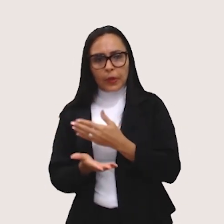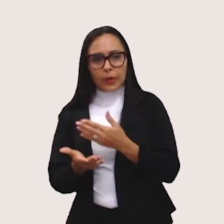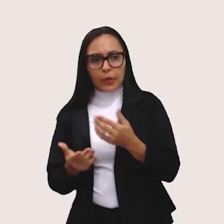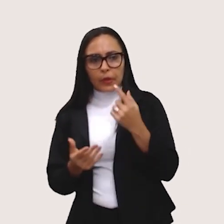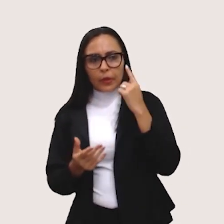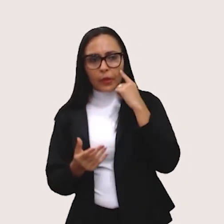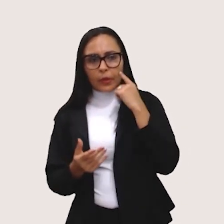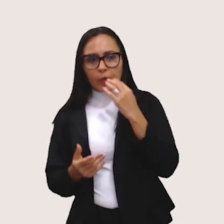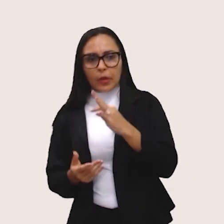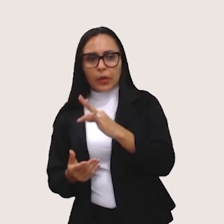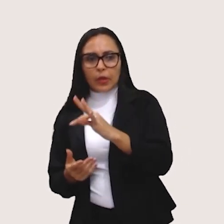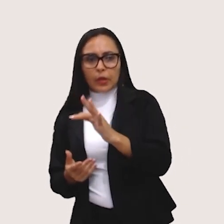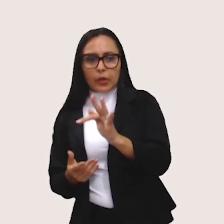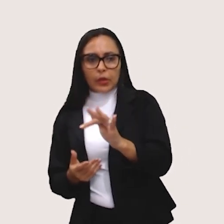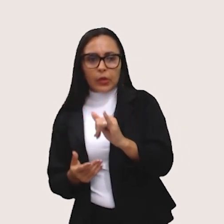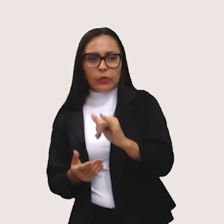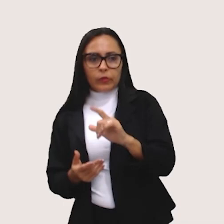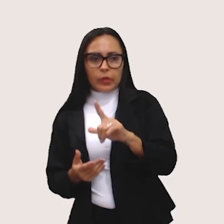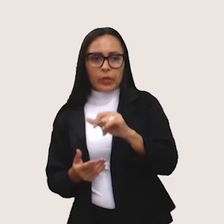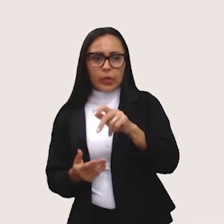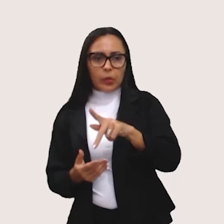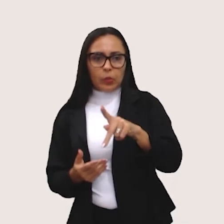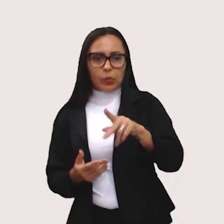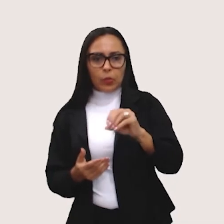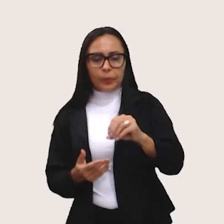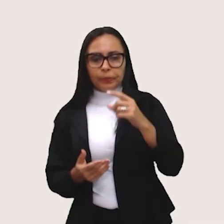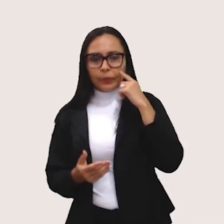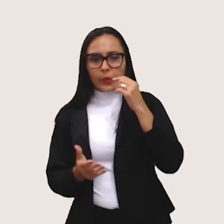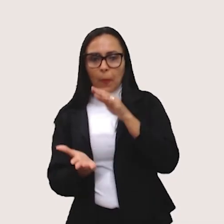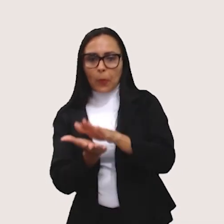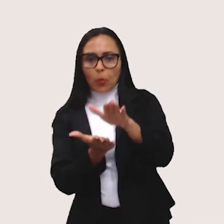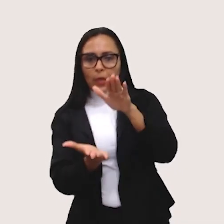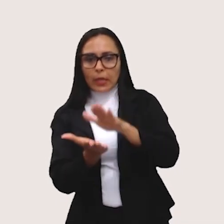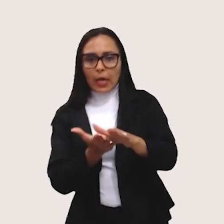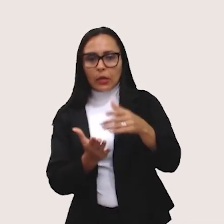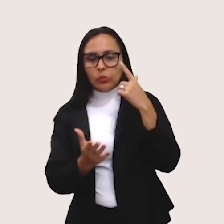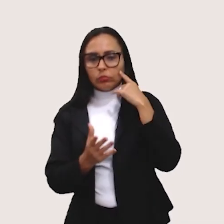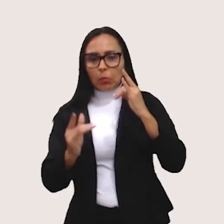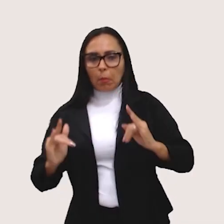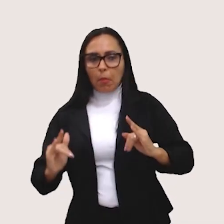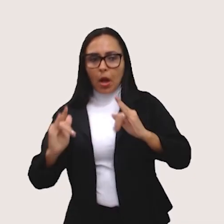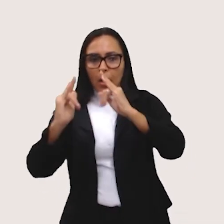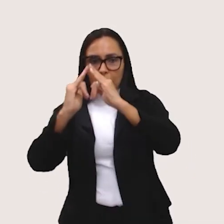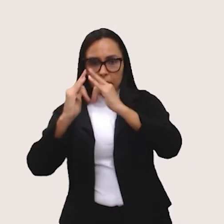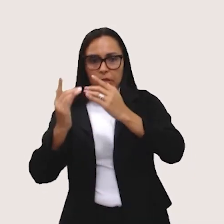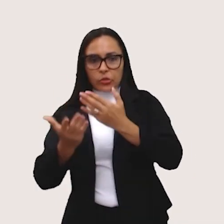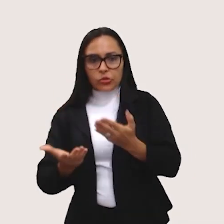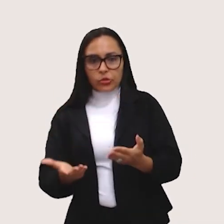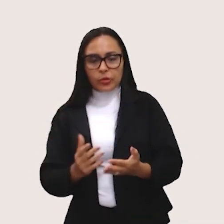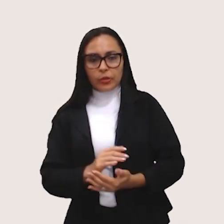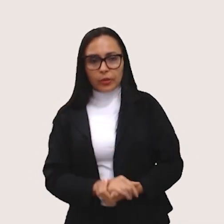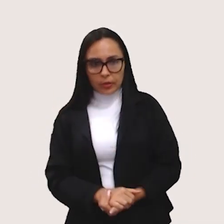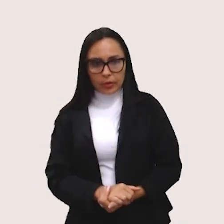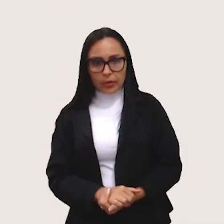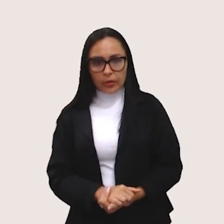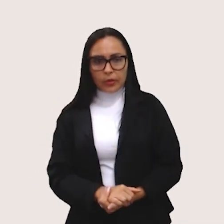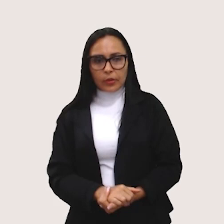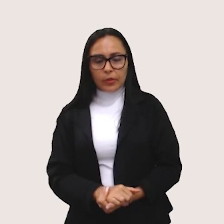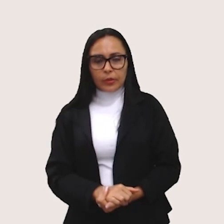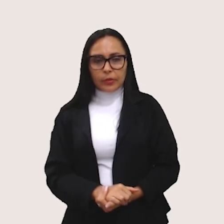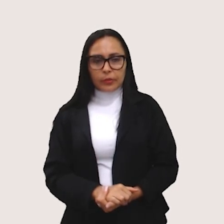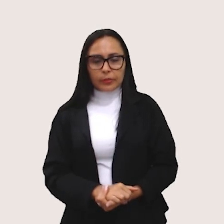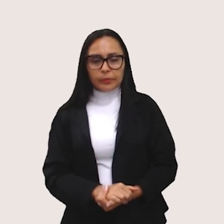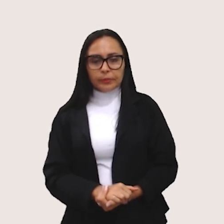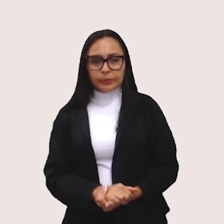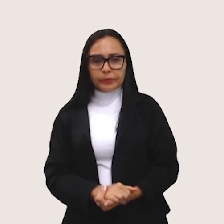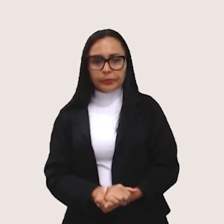Marinetti, e é publicado em Paris. Aliás, Paris é o celeiro, o grande celeiro intelectual do mundo, né?